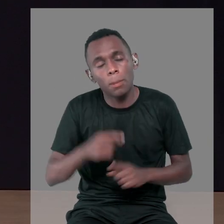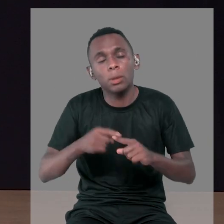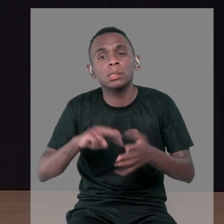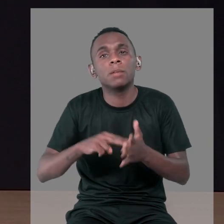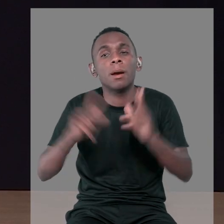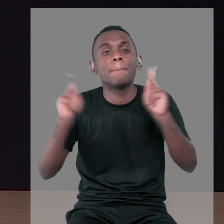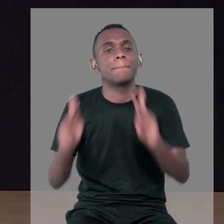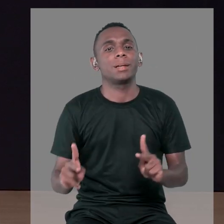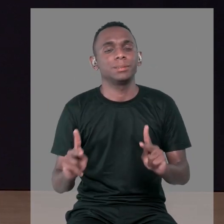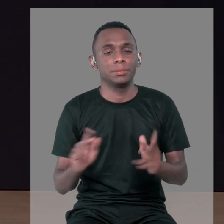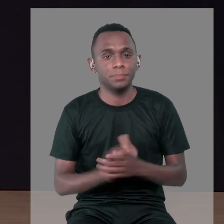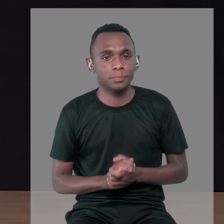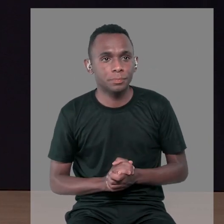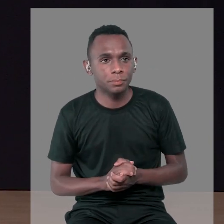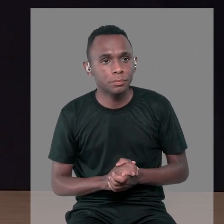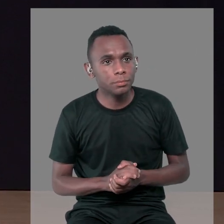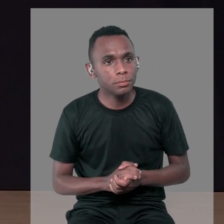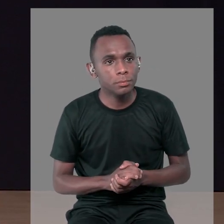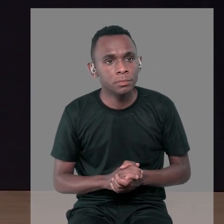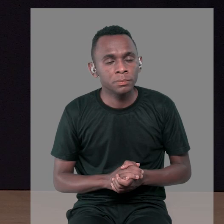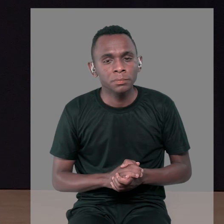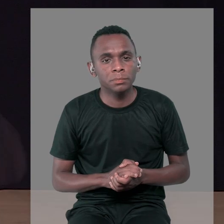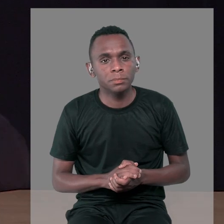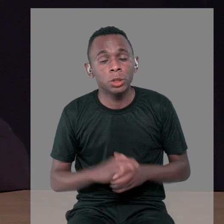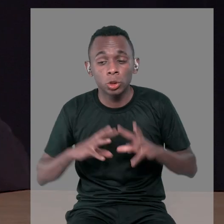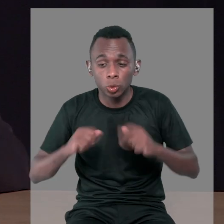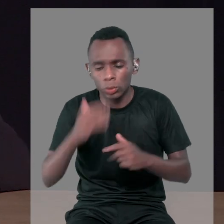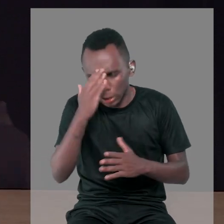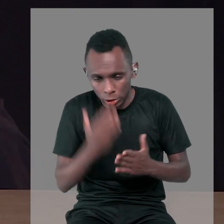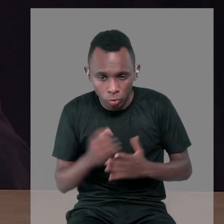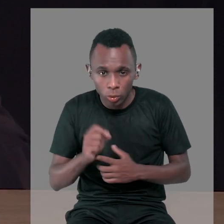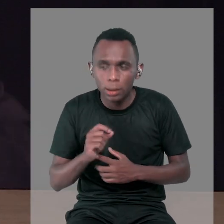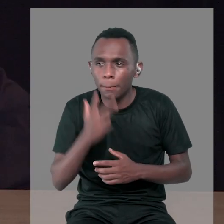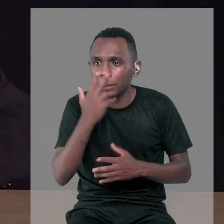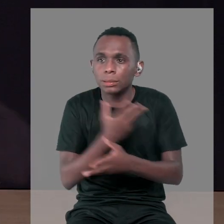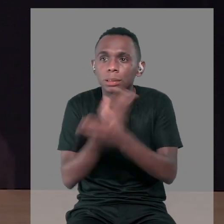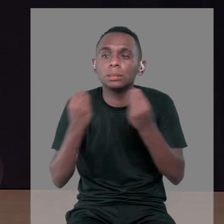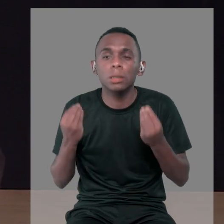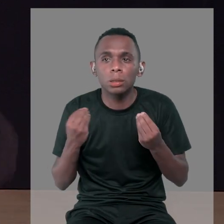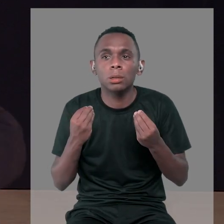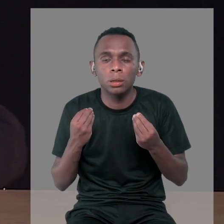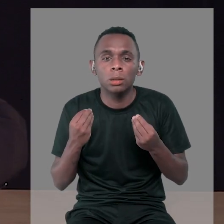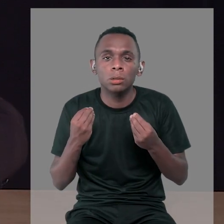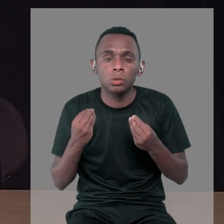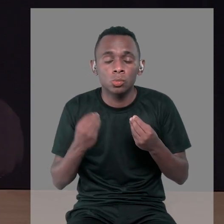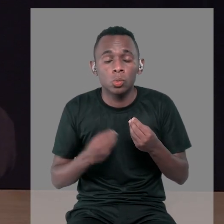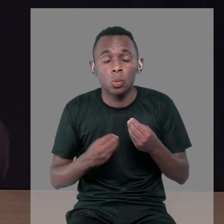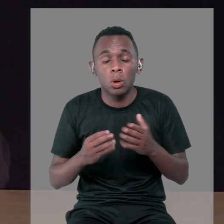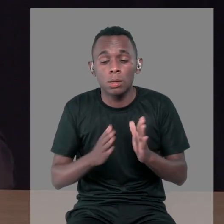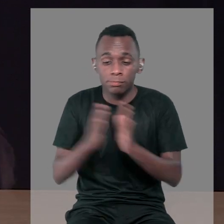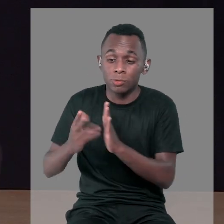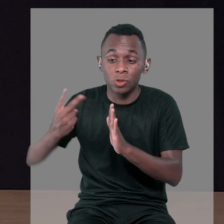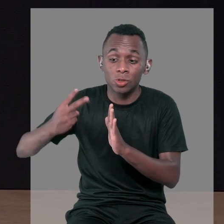se passou a acreditar-se, esqueceram de ler a segunda parte do Montesquieu, né? Eu vou citar essa